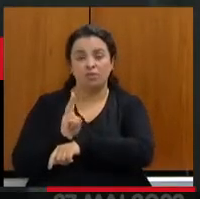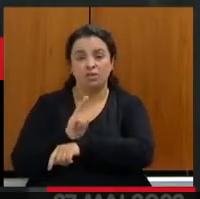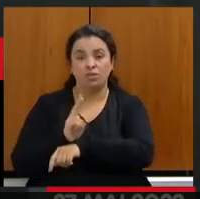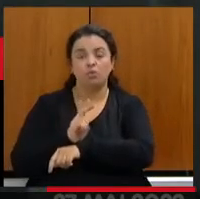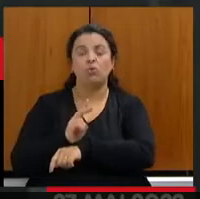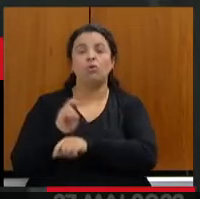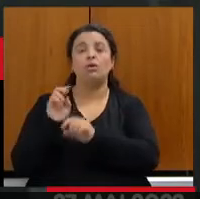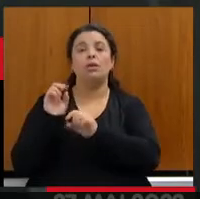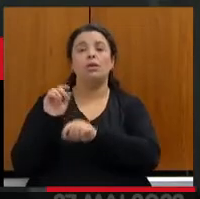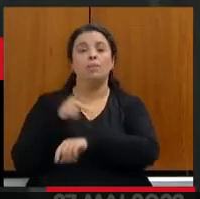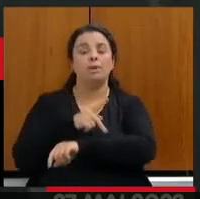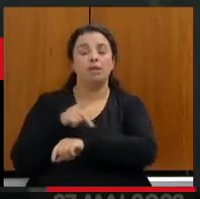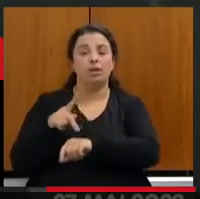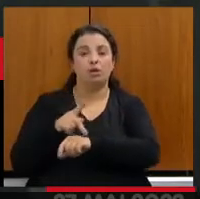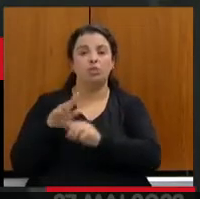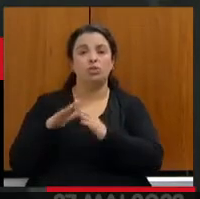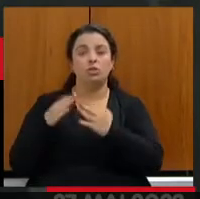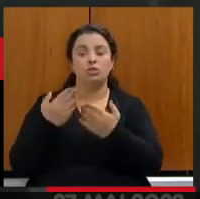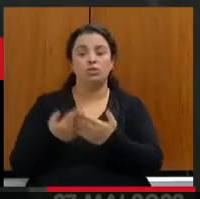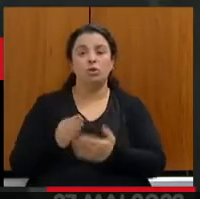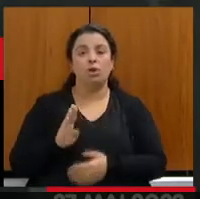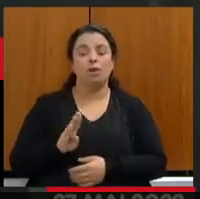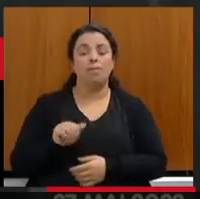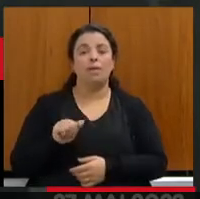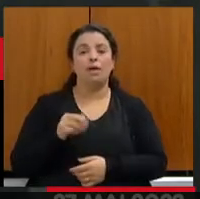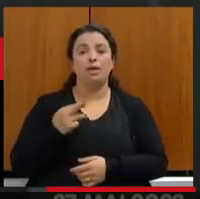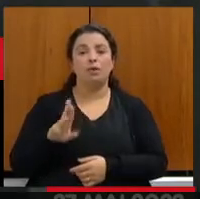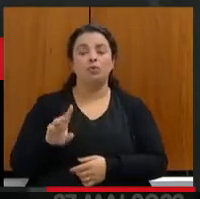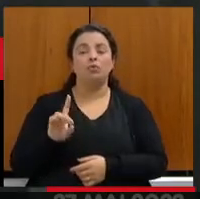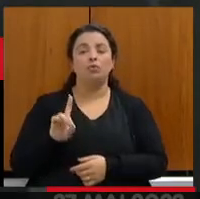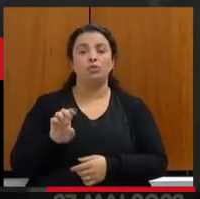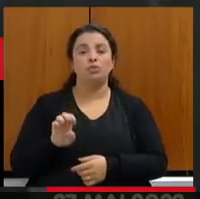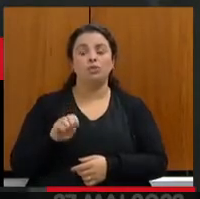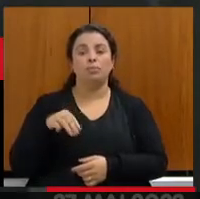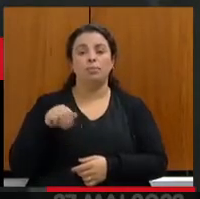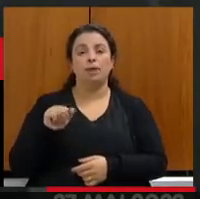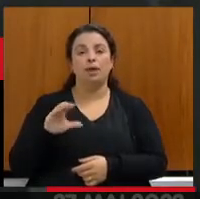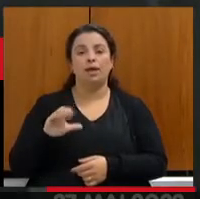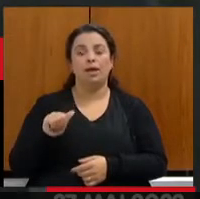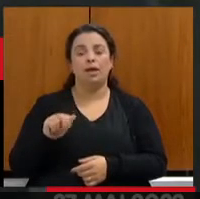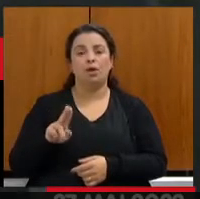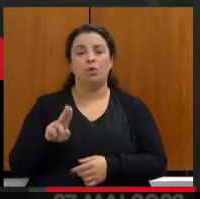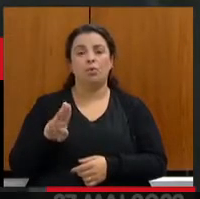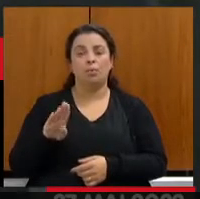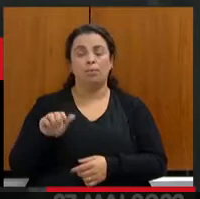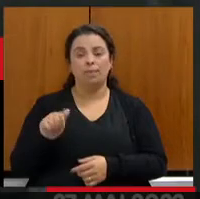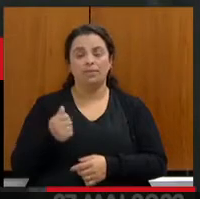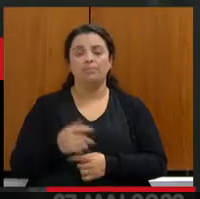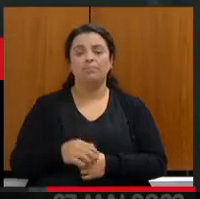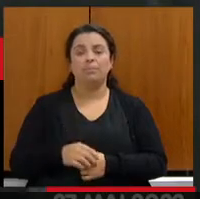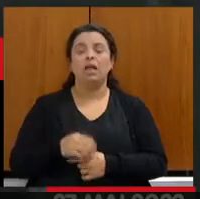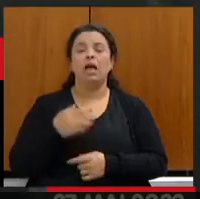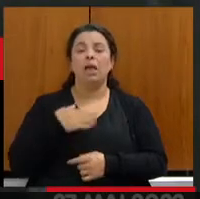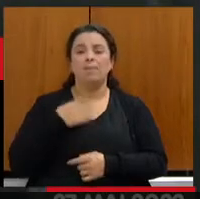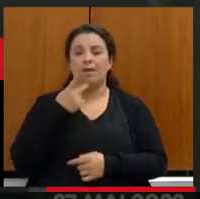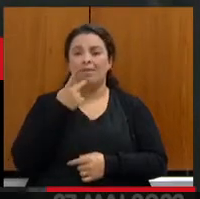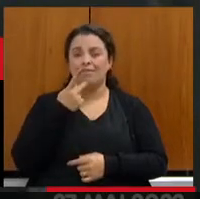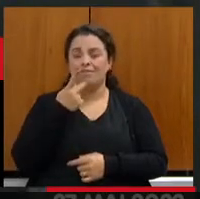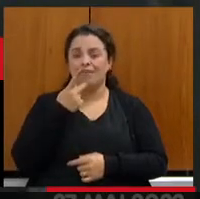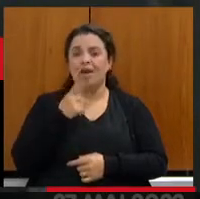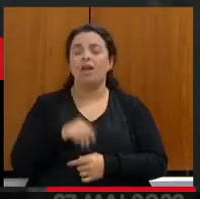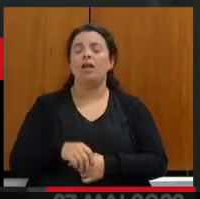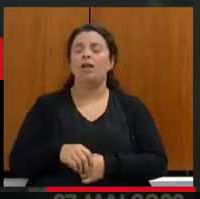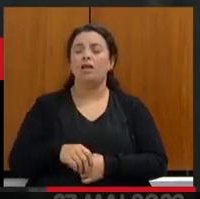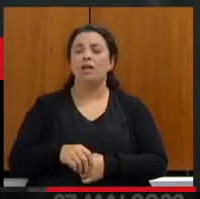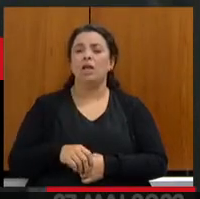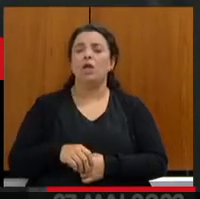Barão de Macaúbas iniciam minha fala citando Jô Pereira deputado estadual de